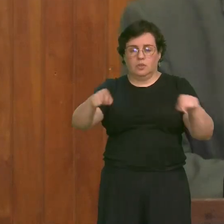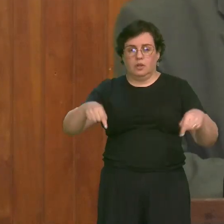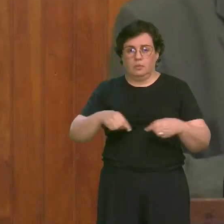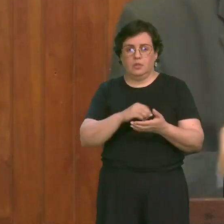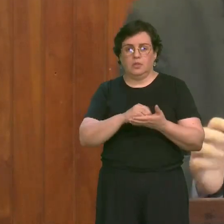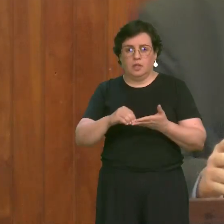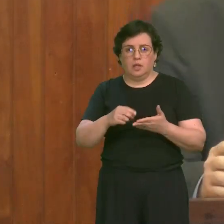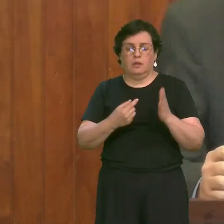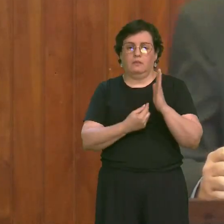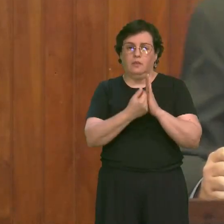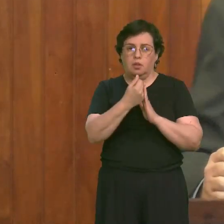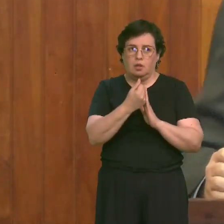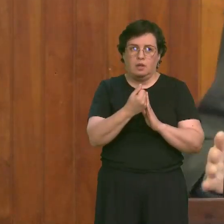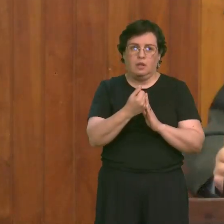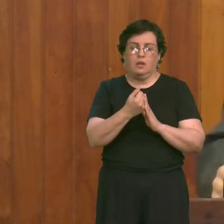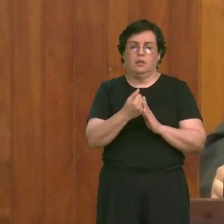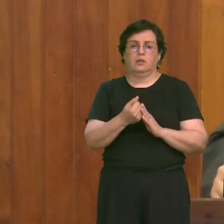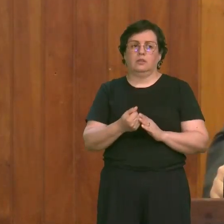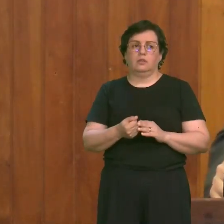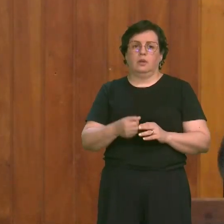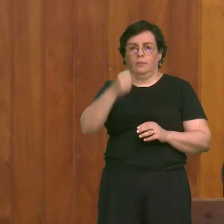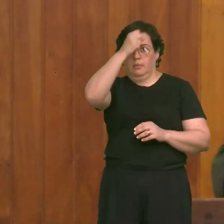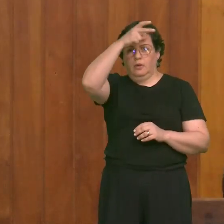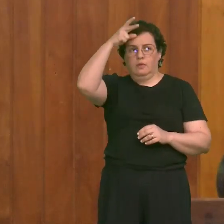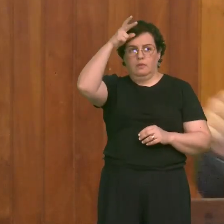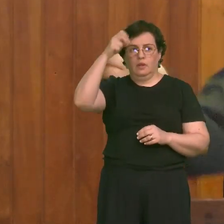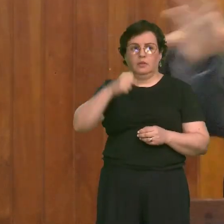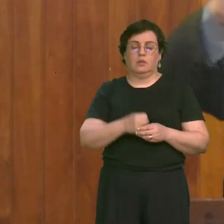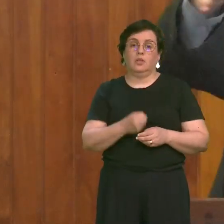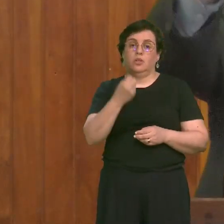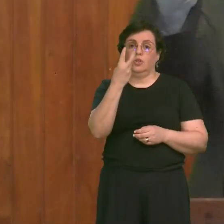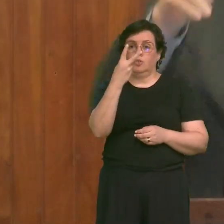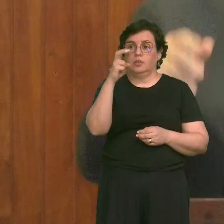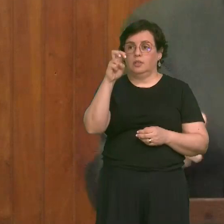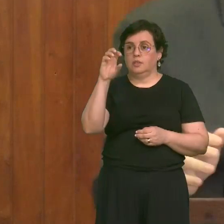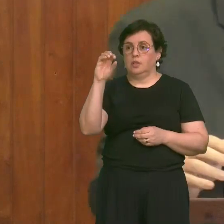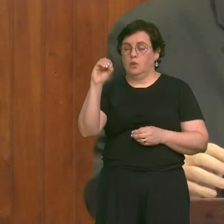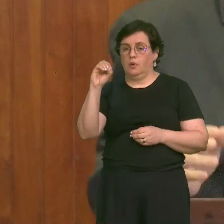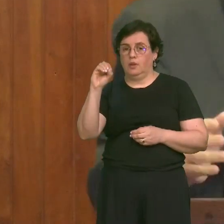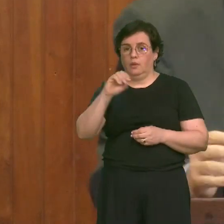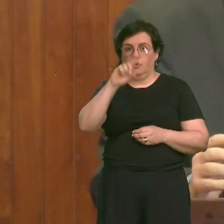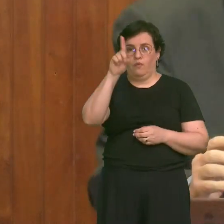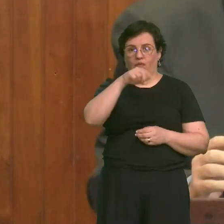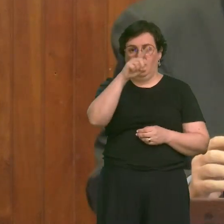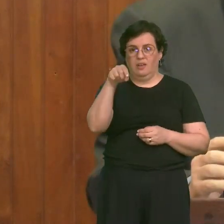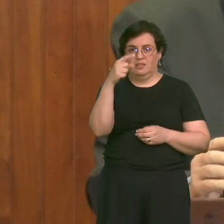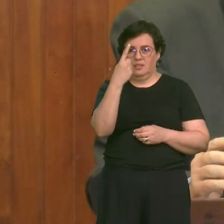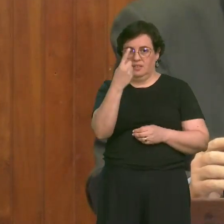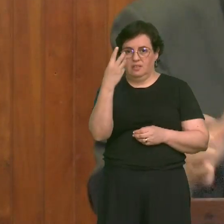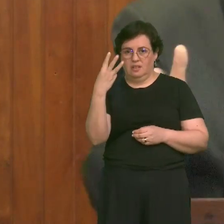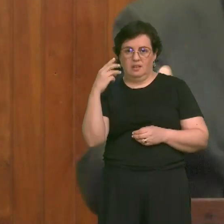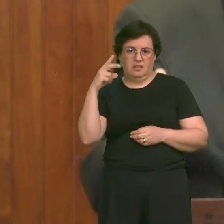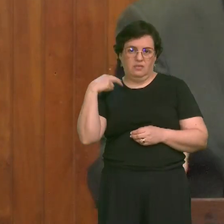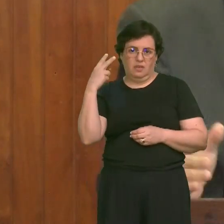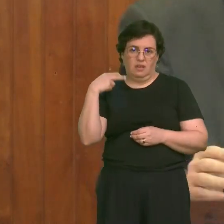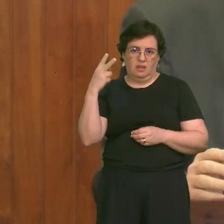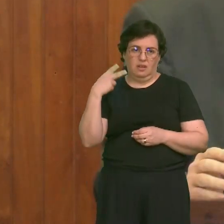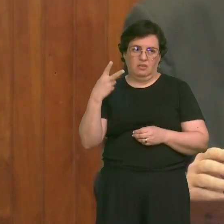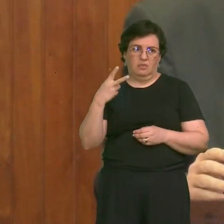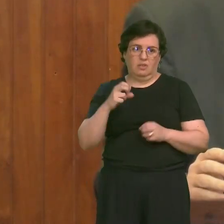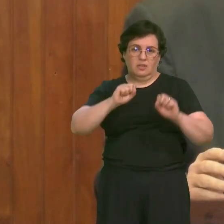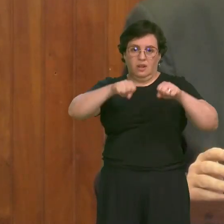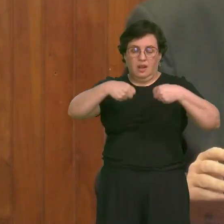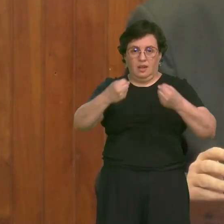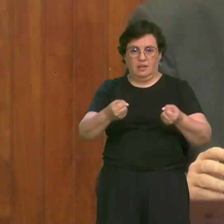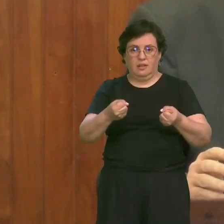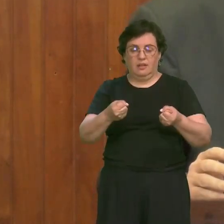Prefeito Municipal que 250.000 seria vezes 3 dando 3 milhões e meio aproximadamente garantido